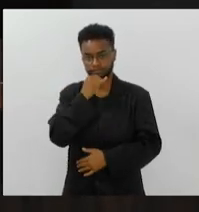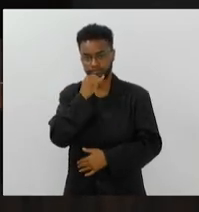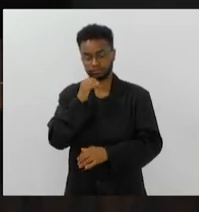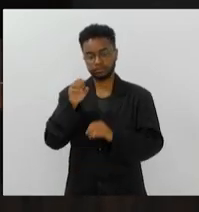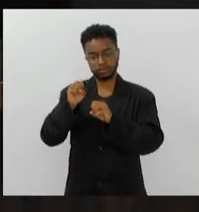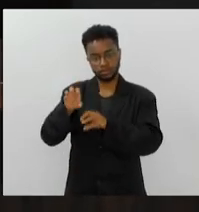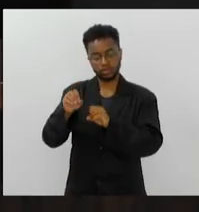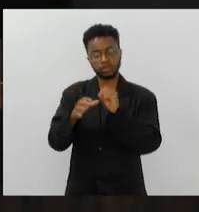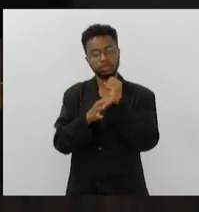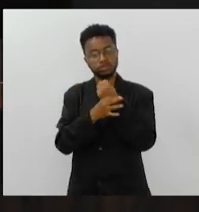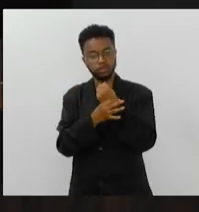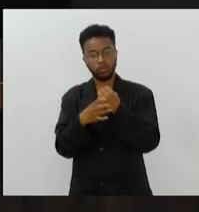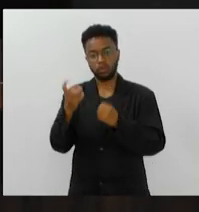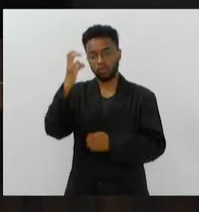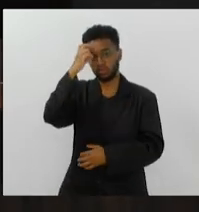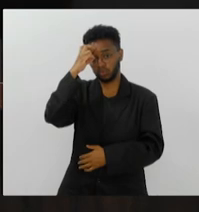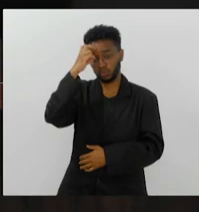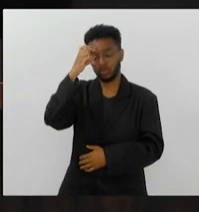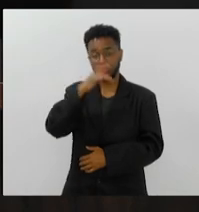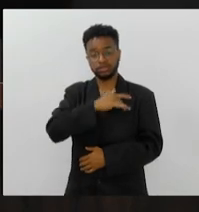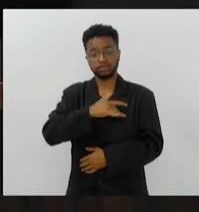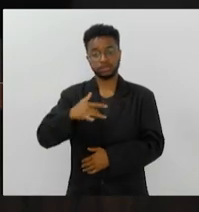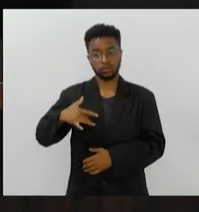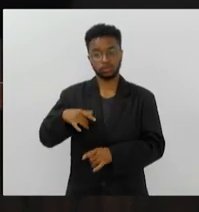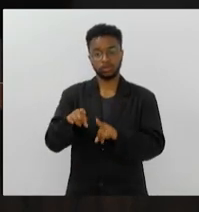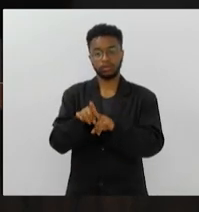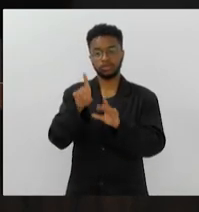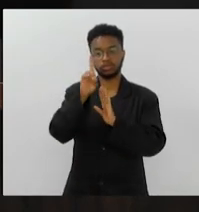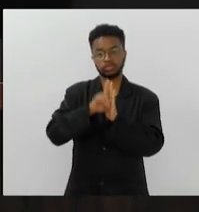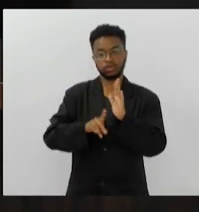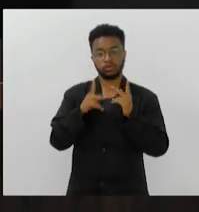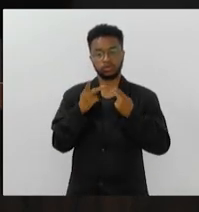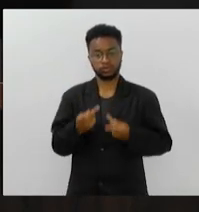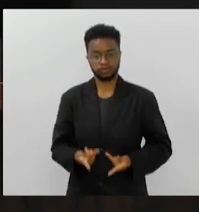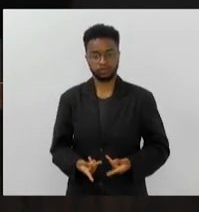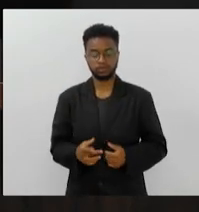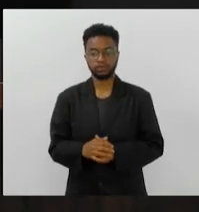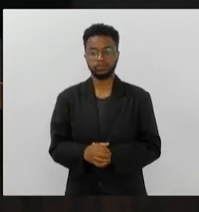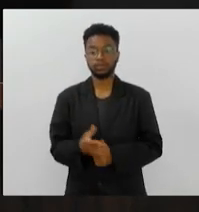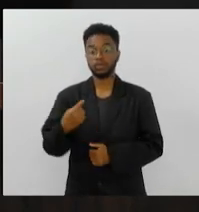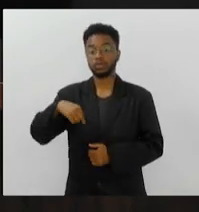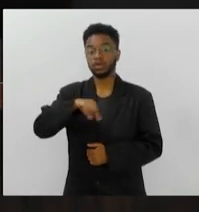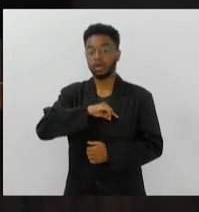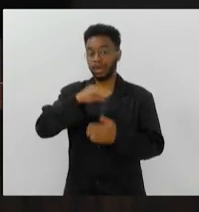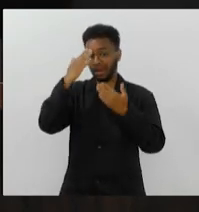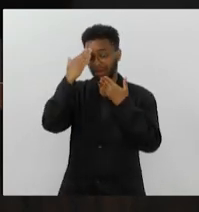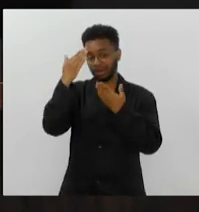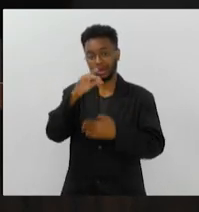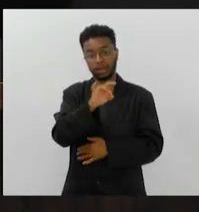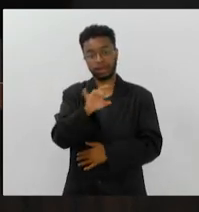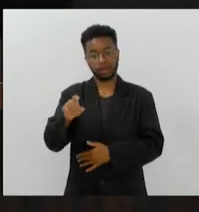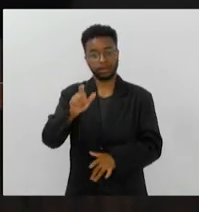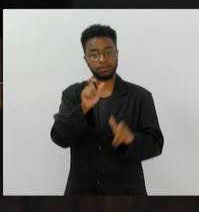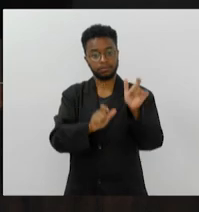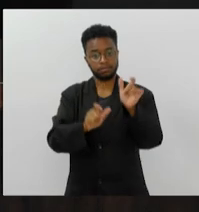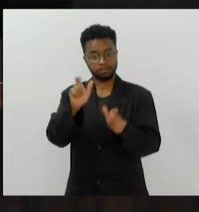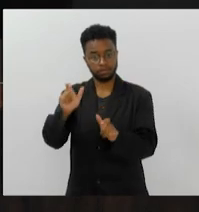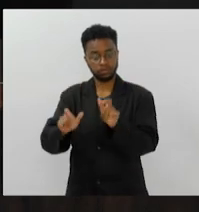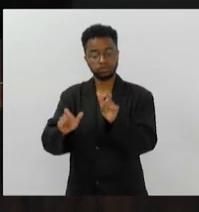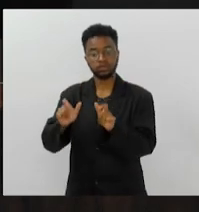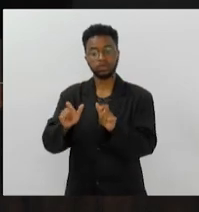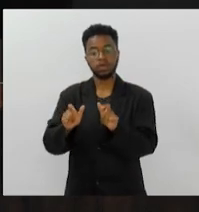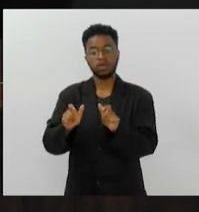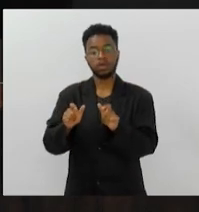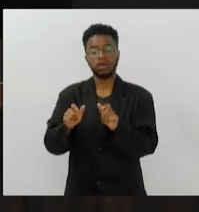educação, segurança, cultura, saúde e direitos humanos. Somos gratos por cada jovem agraciado pela